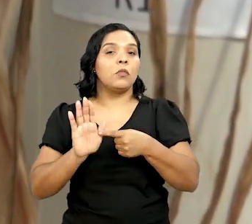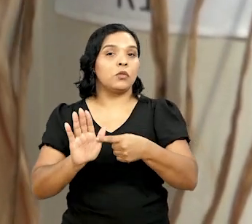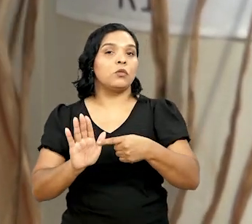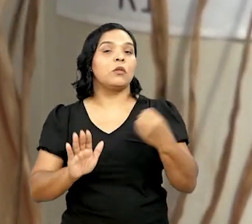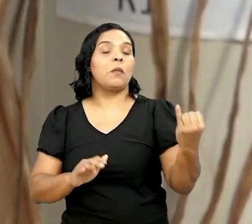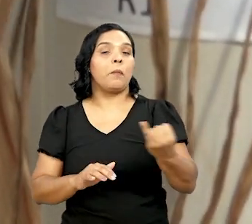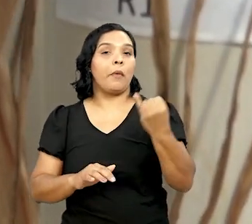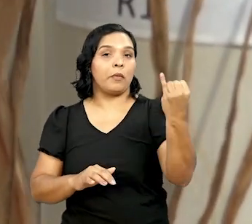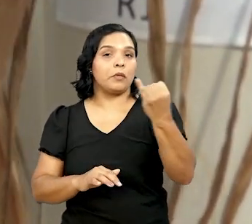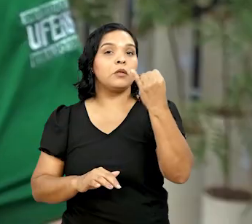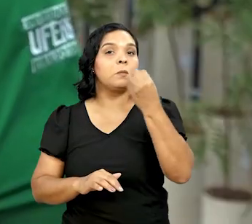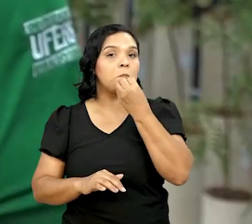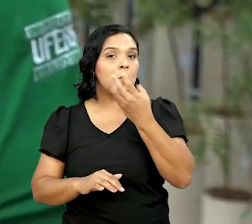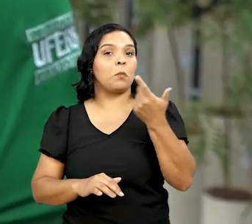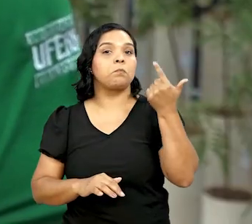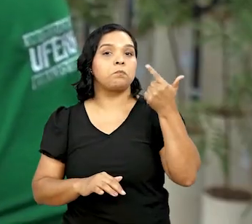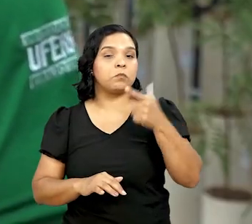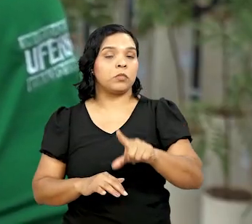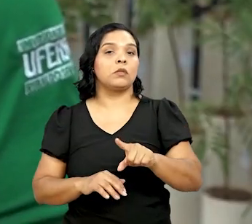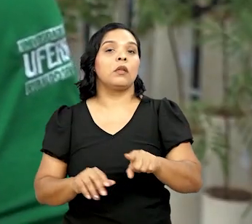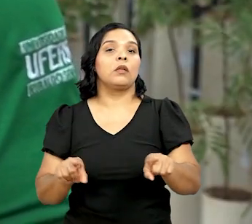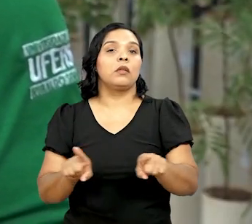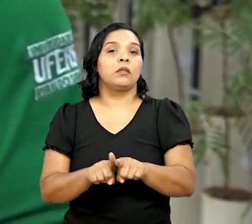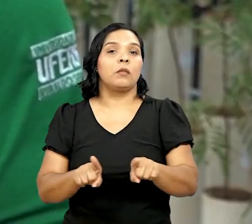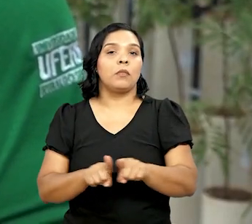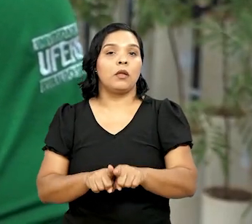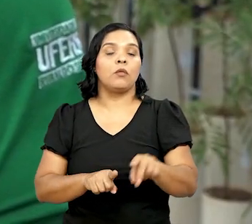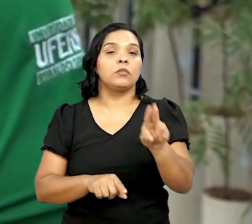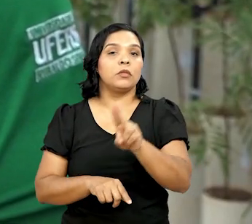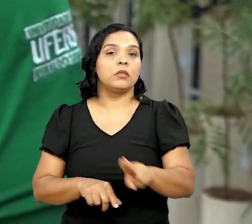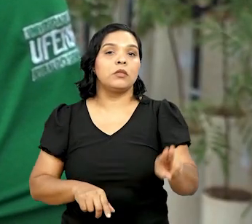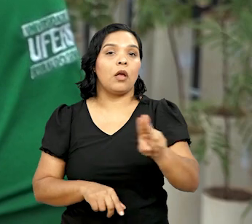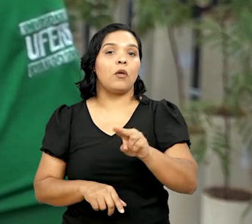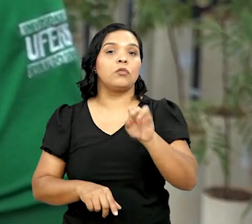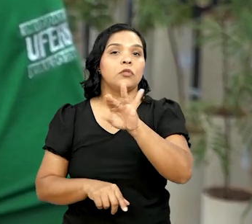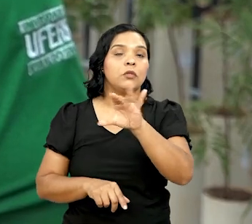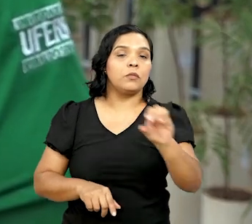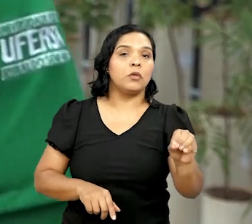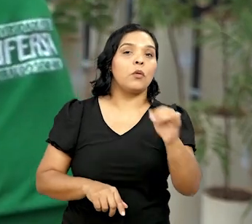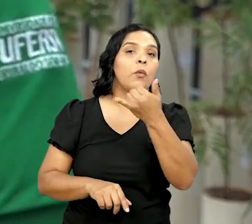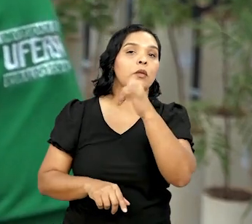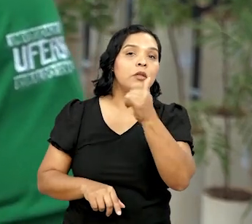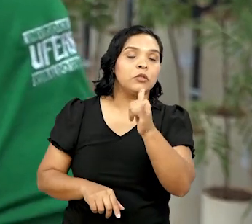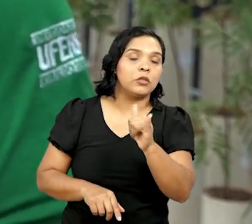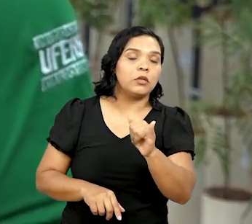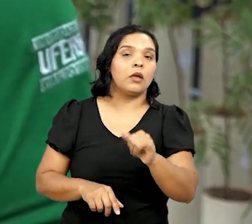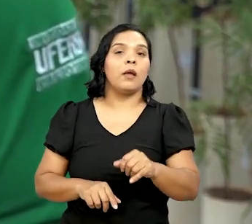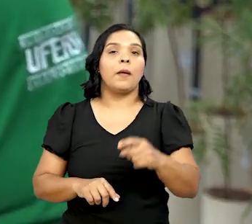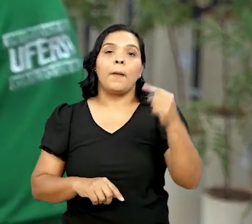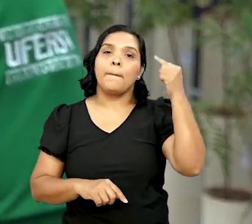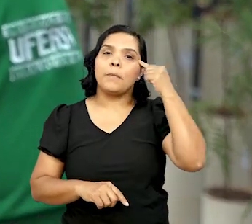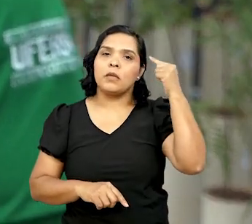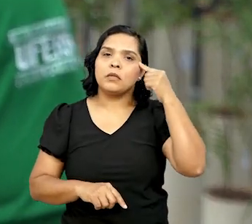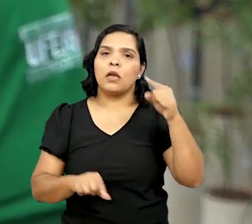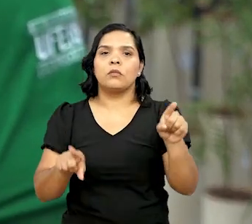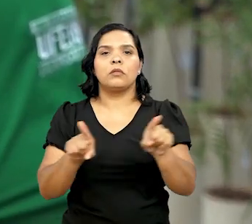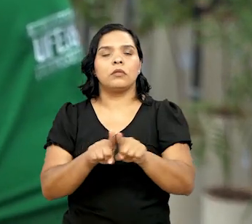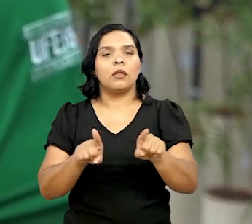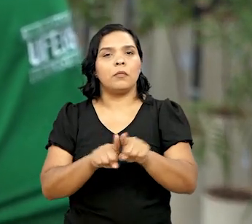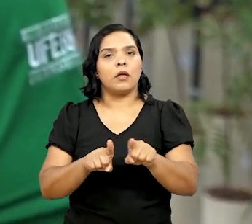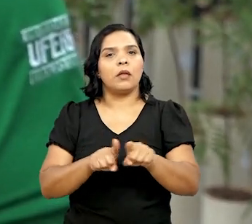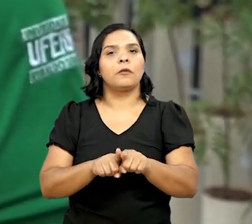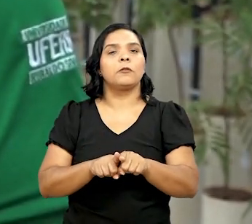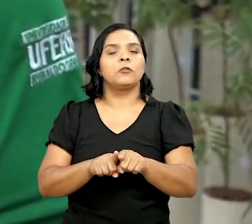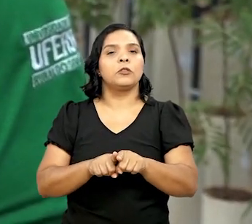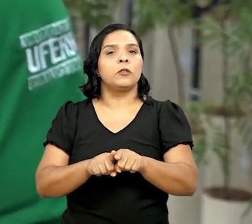das soluções viáveis. Principalmente irrigação de espécies utilizadas para bioenergia, para a produção de biocombustíveis, pensando na